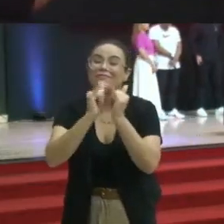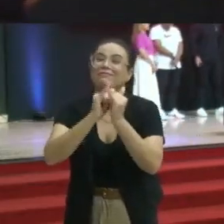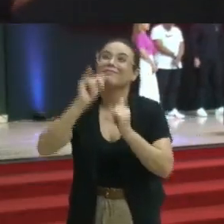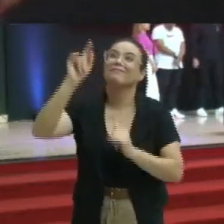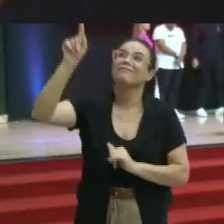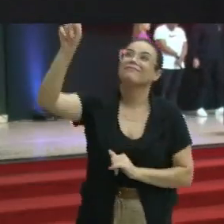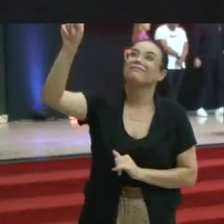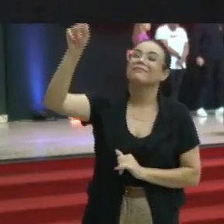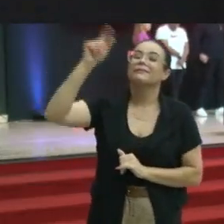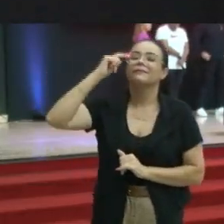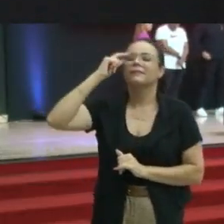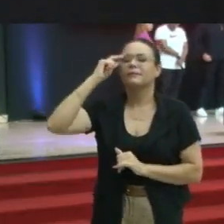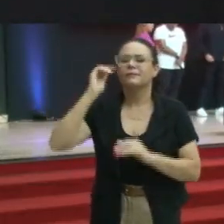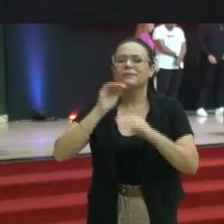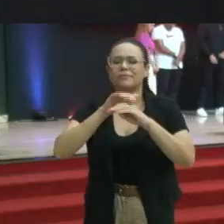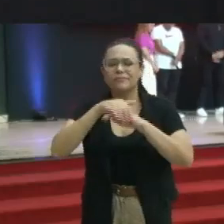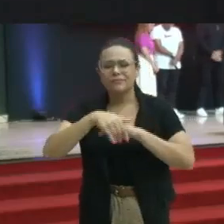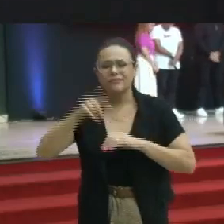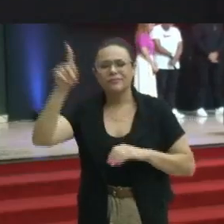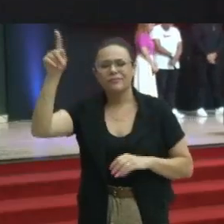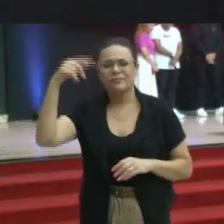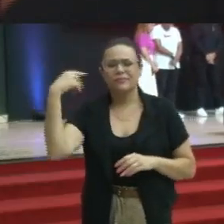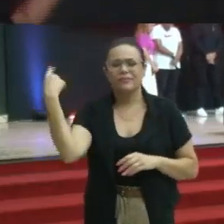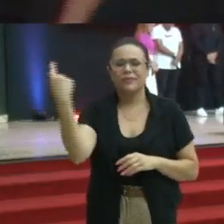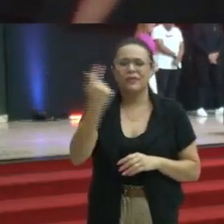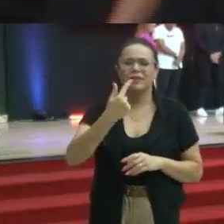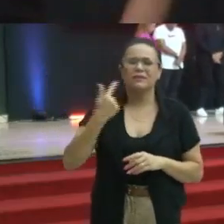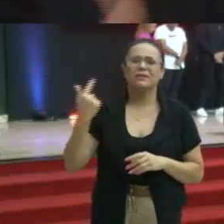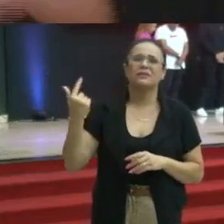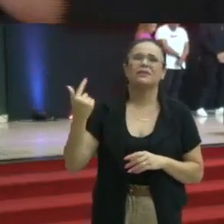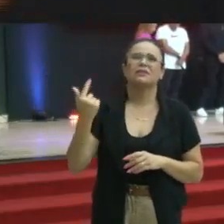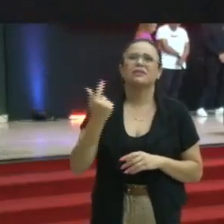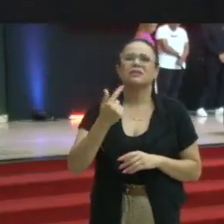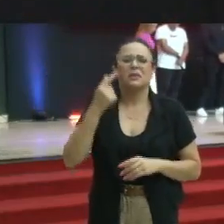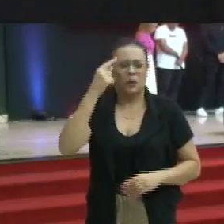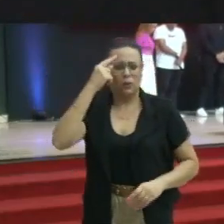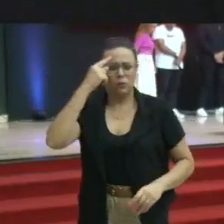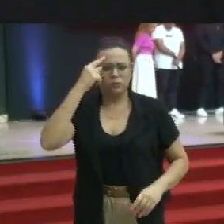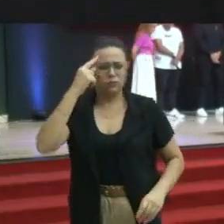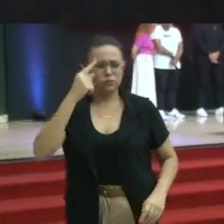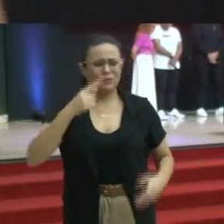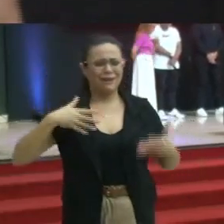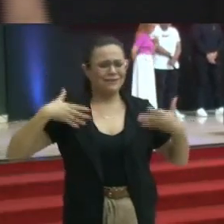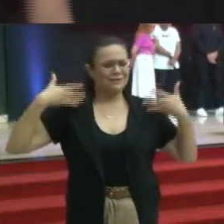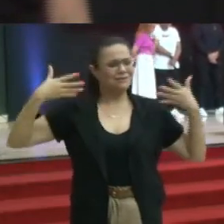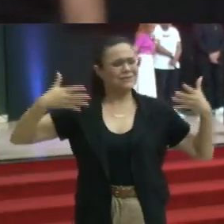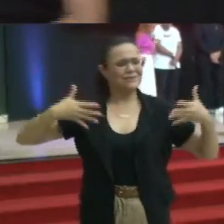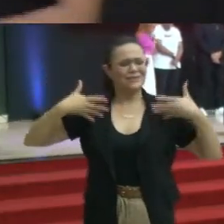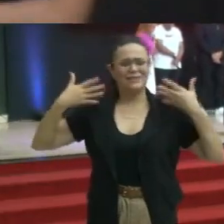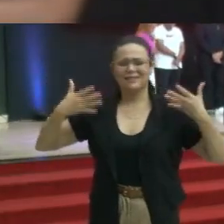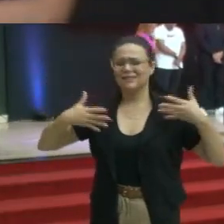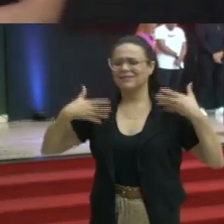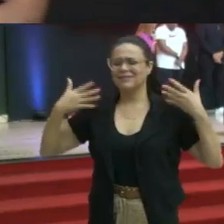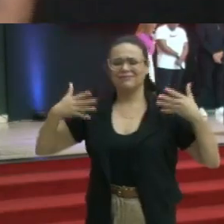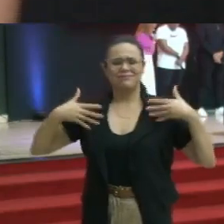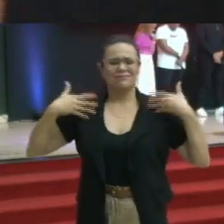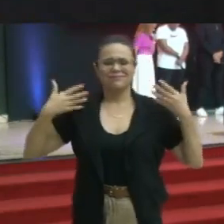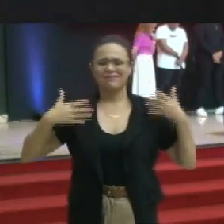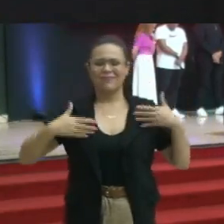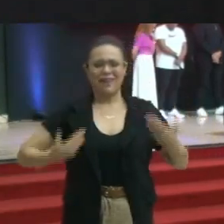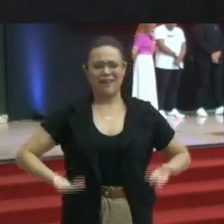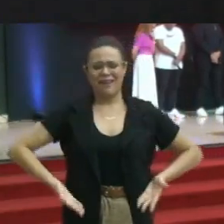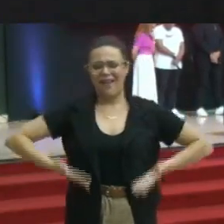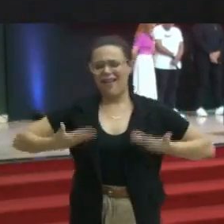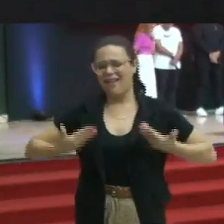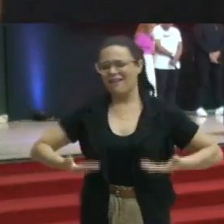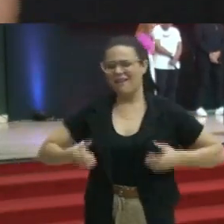à noite, Senhor, nós vamos nos acercar da mesa do Senhor com autoridade, com alegria. Não há peso aqui dentro, não